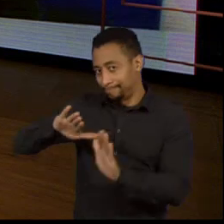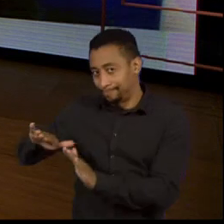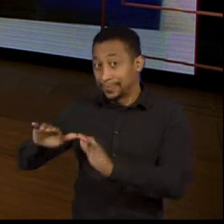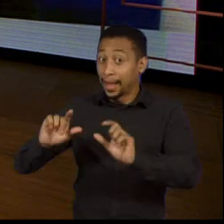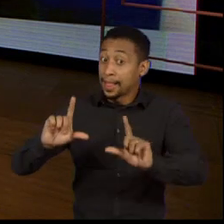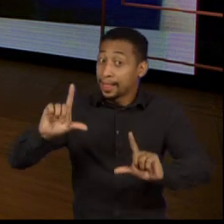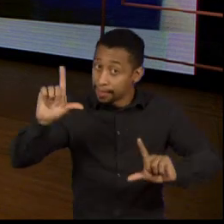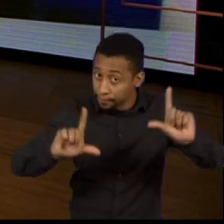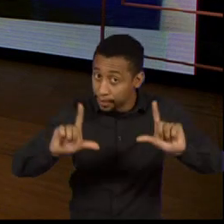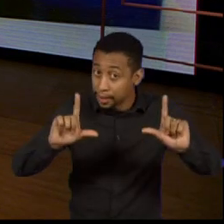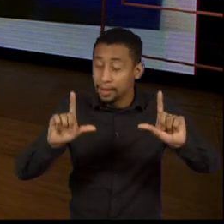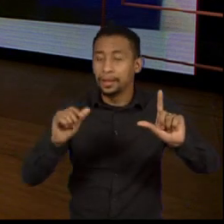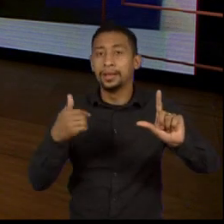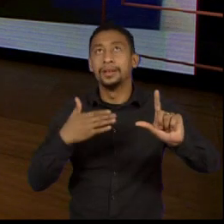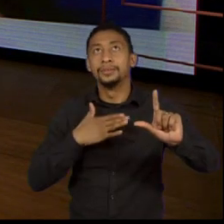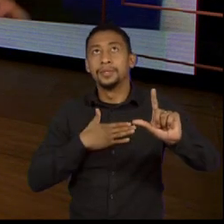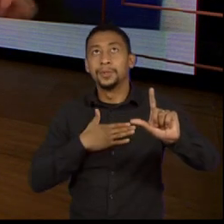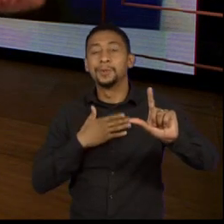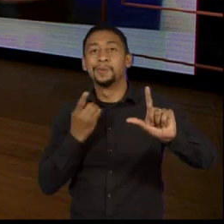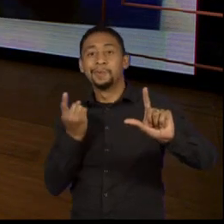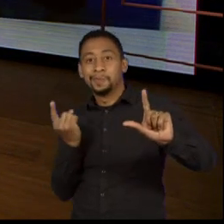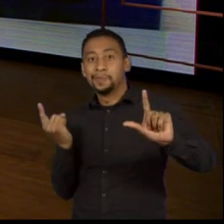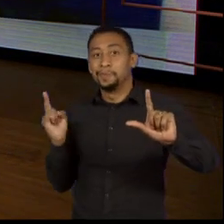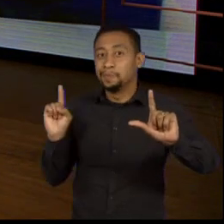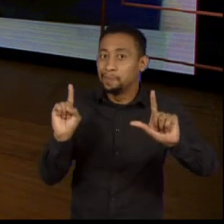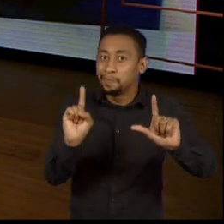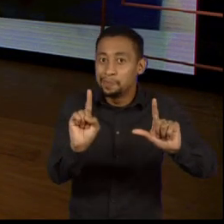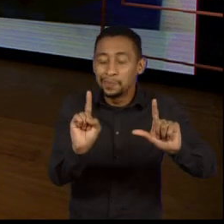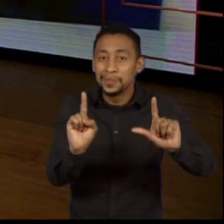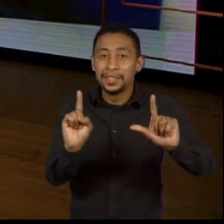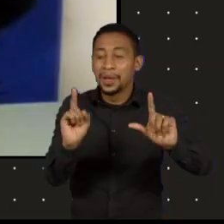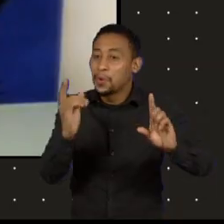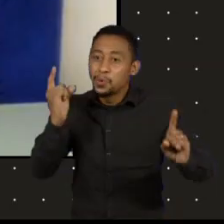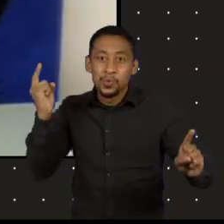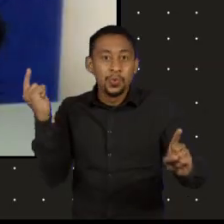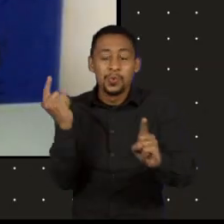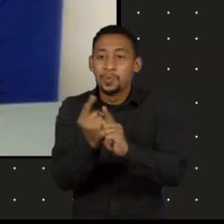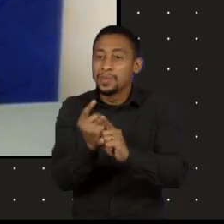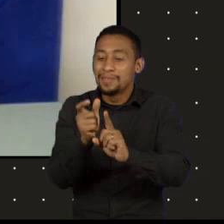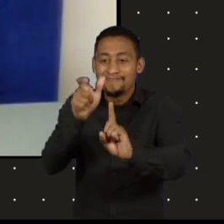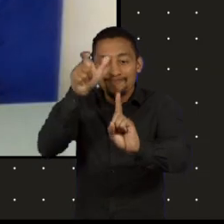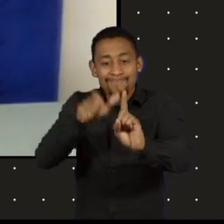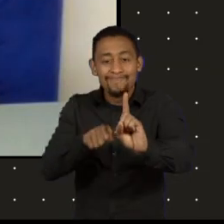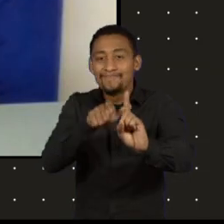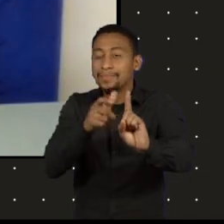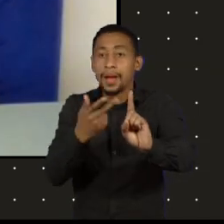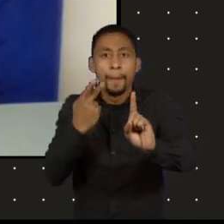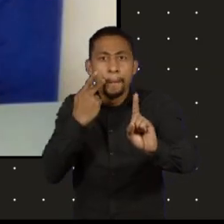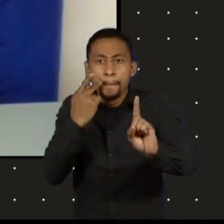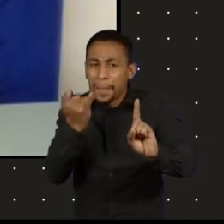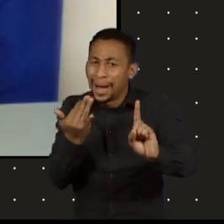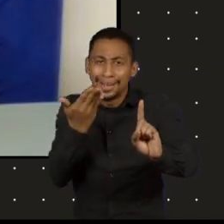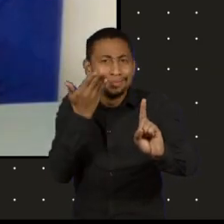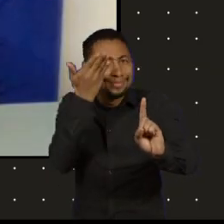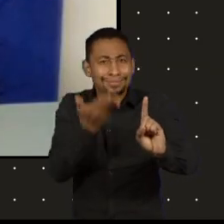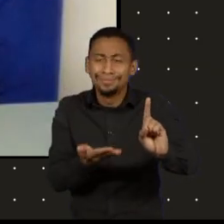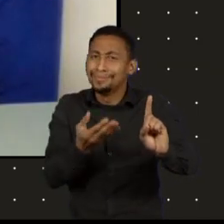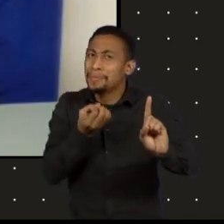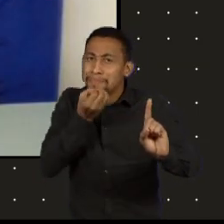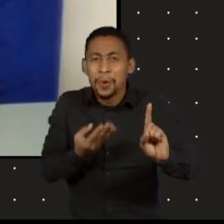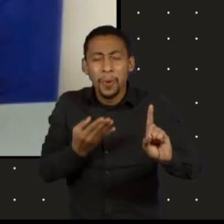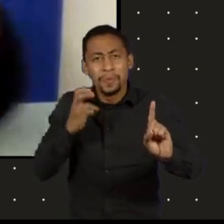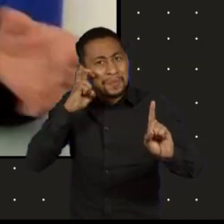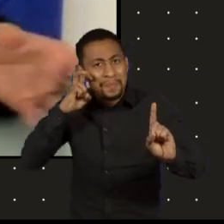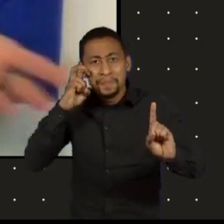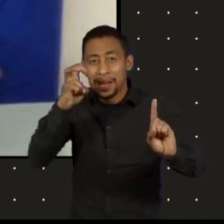Eu encontrei assim, um gênio, um pai que me fez gostar. O Jorge Fernando,